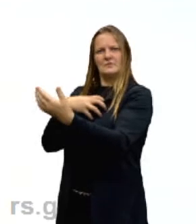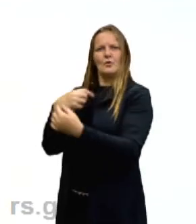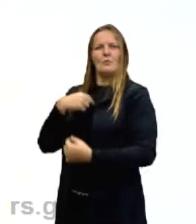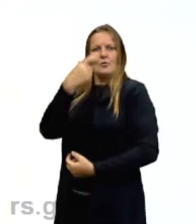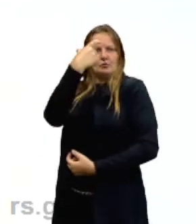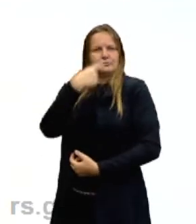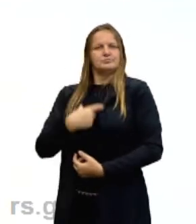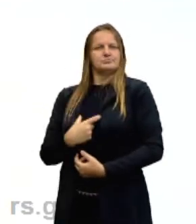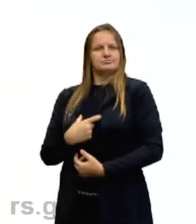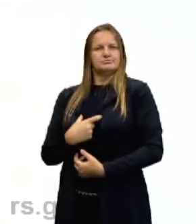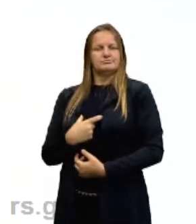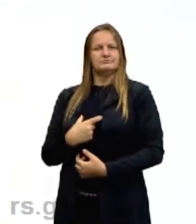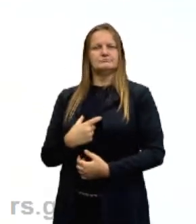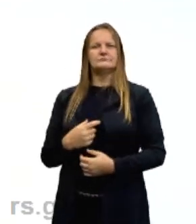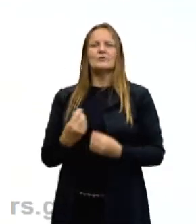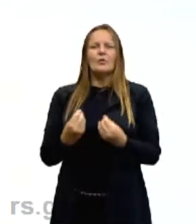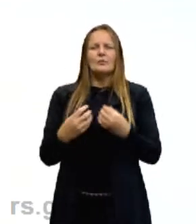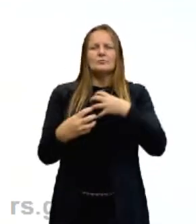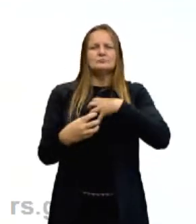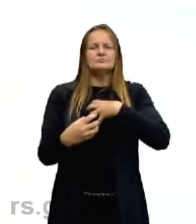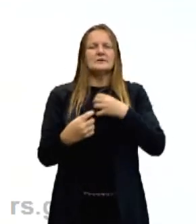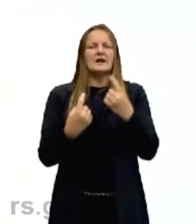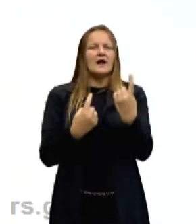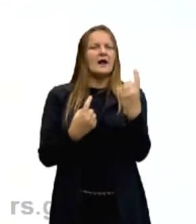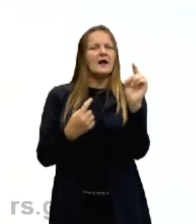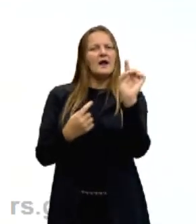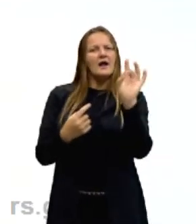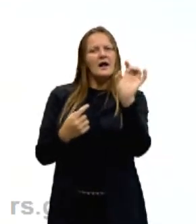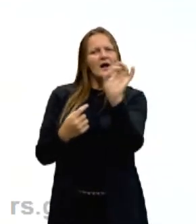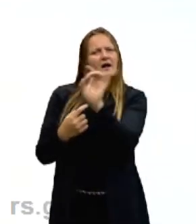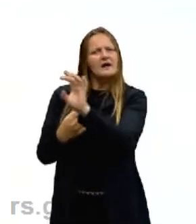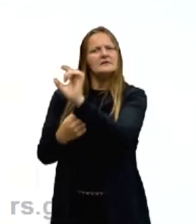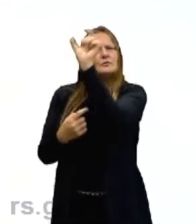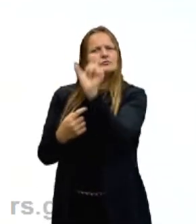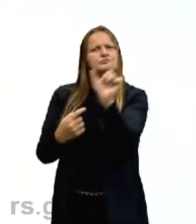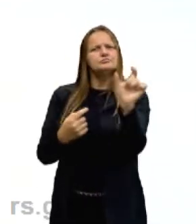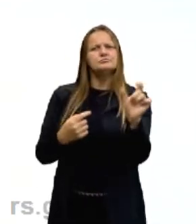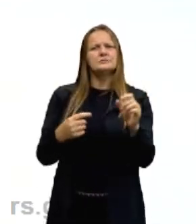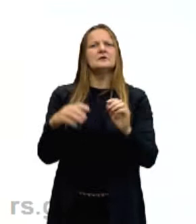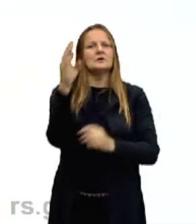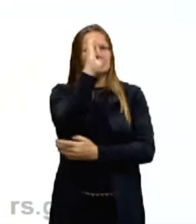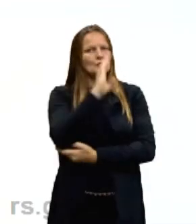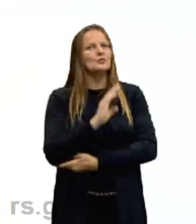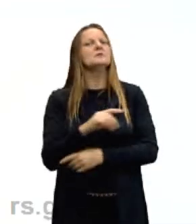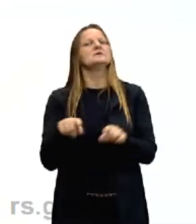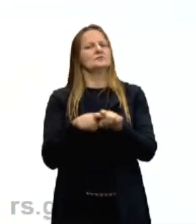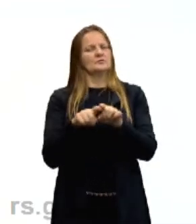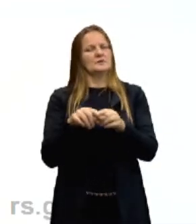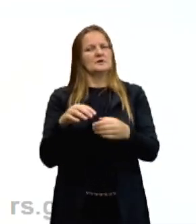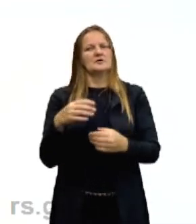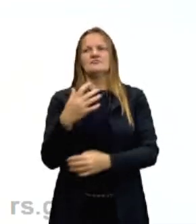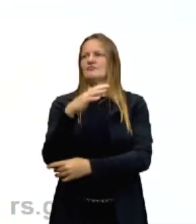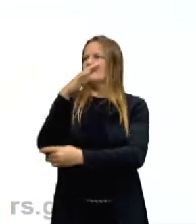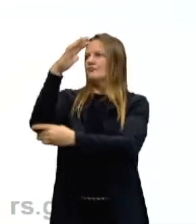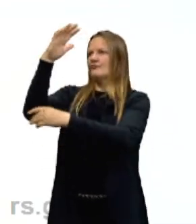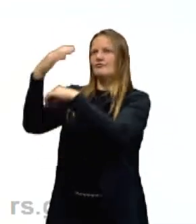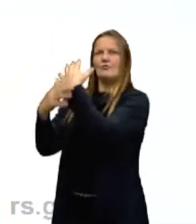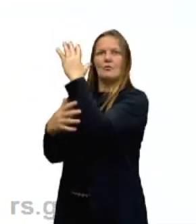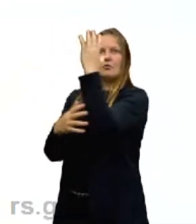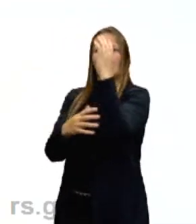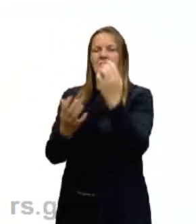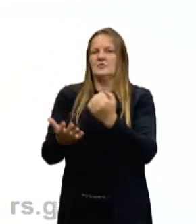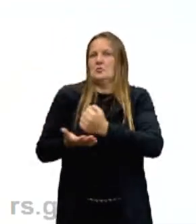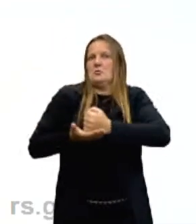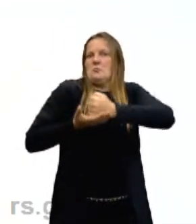com os estados de espírito e os sentimentos e aqui no Brasil também é para exaltar essa natureza brasileira né